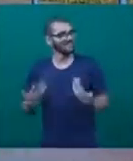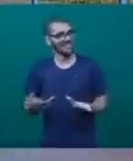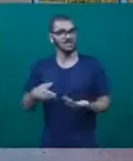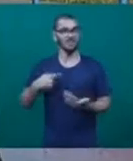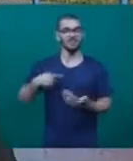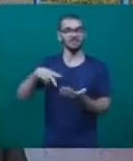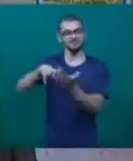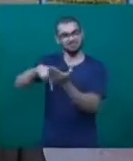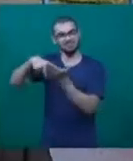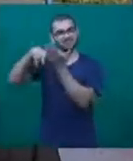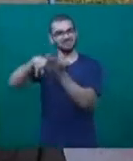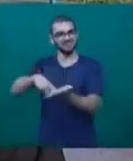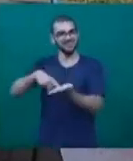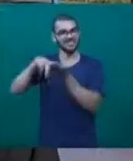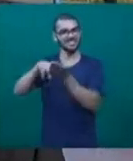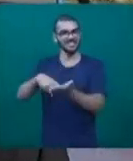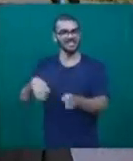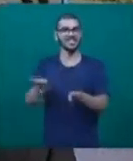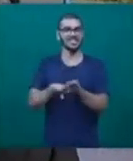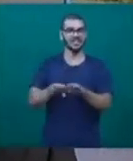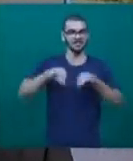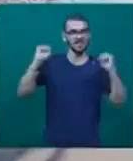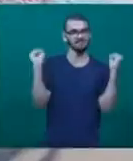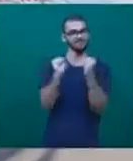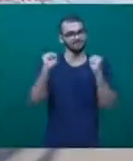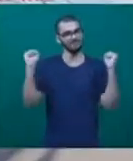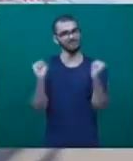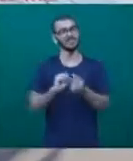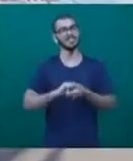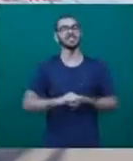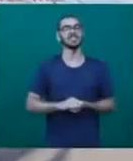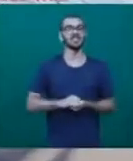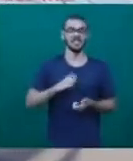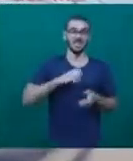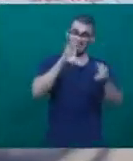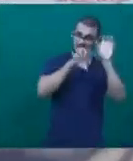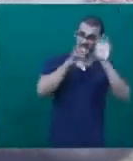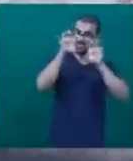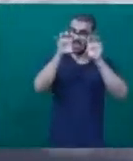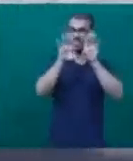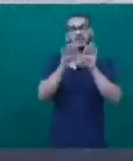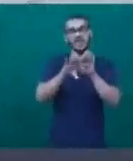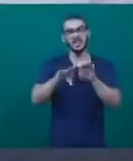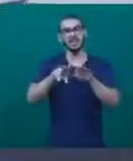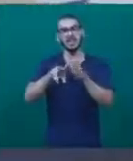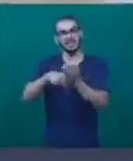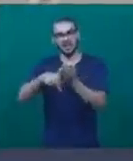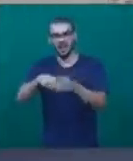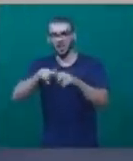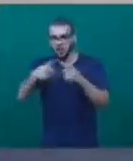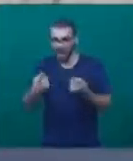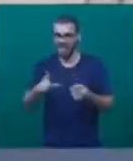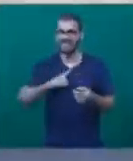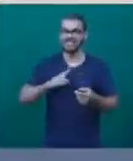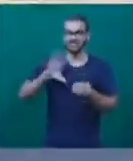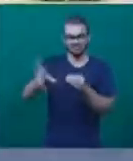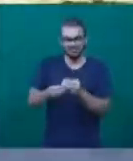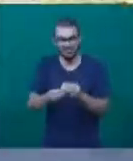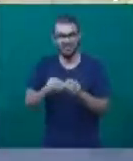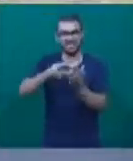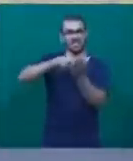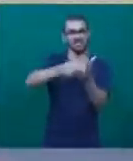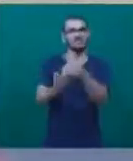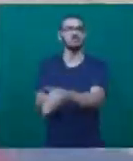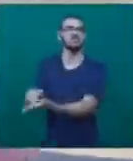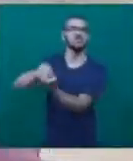e eu uso o skate para isso, e também como atividade física. Além da escalada e do skate, o Comitê Olímpico Internacional também incluiu o surf,